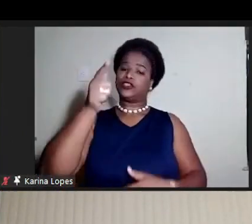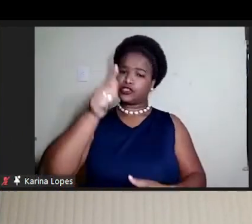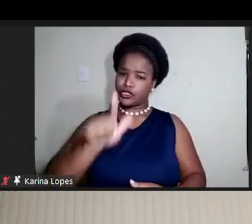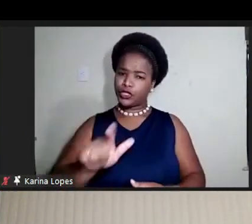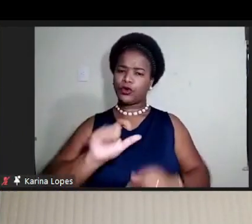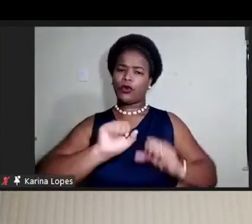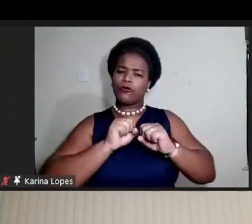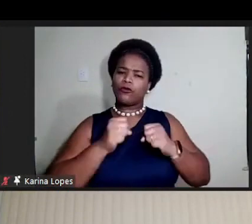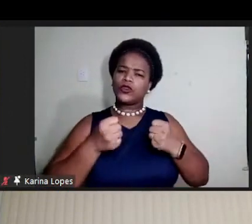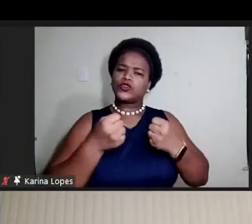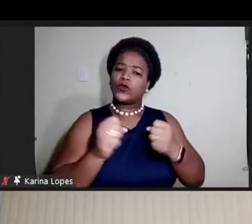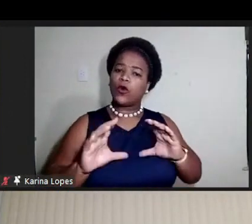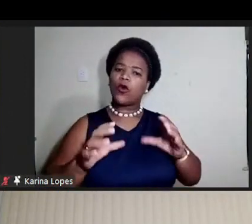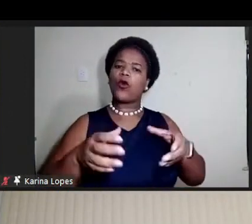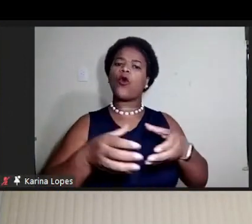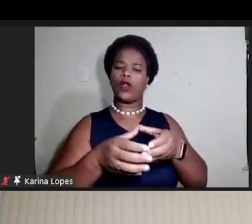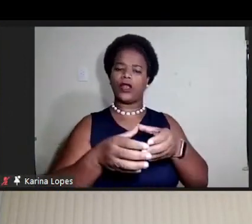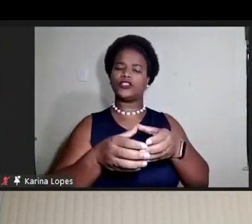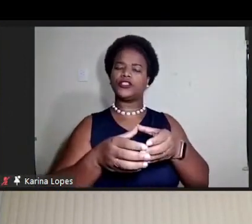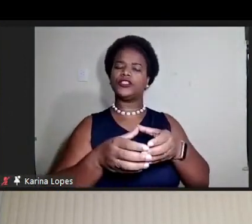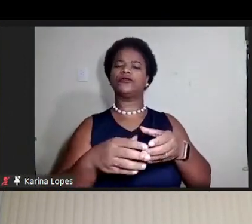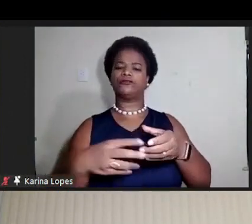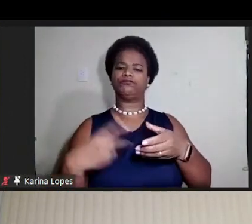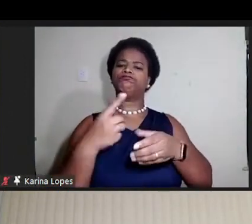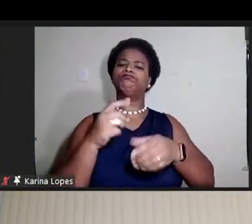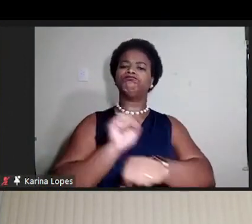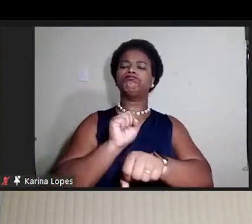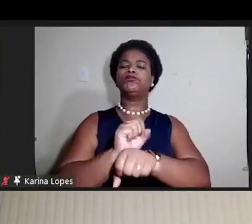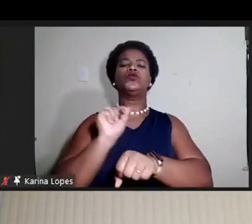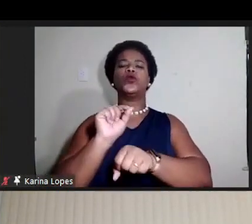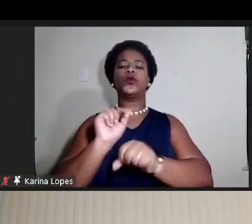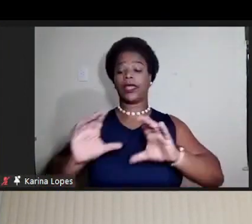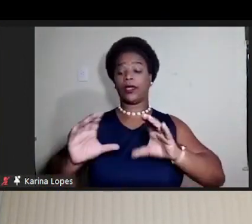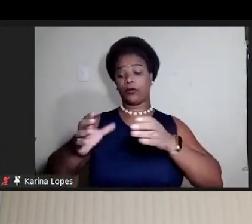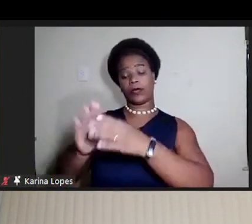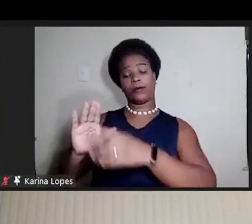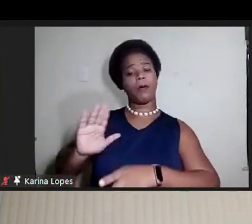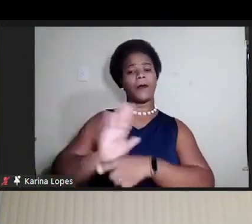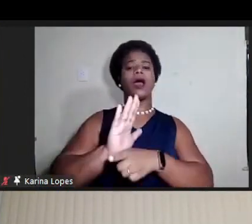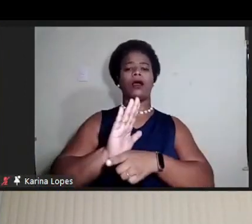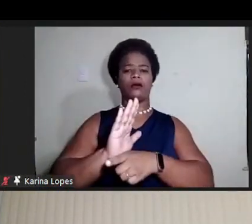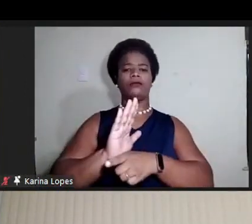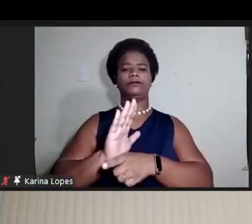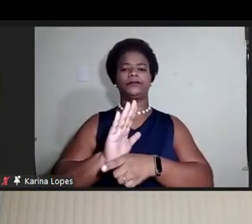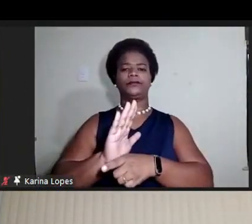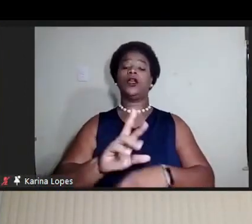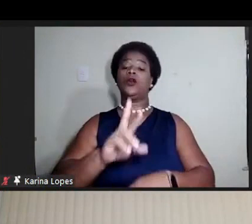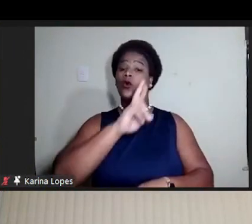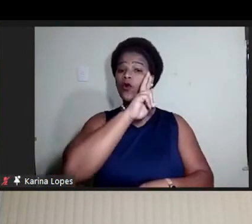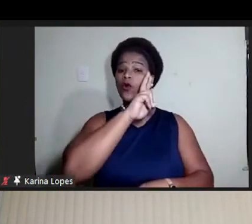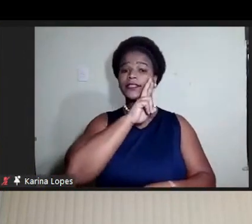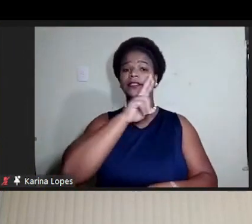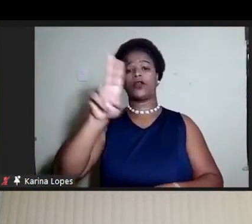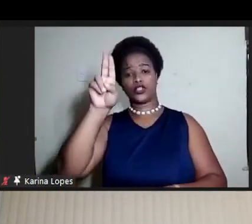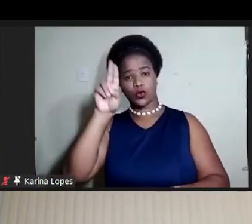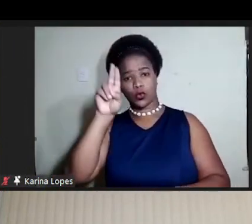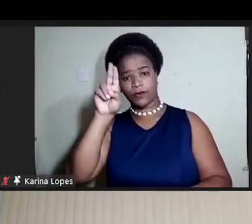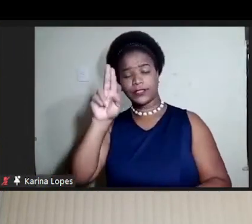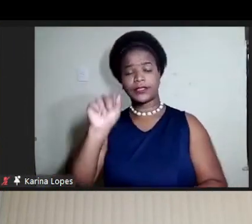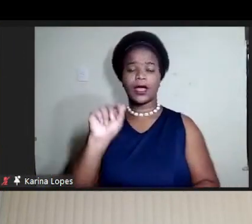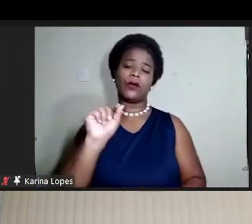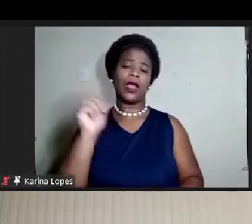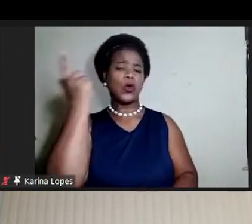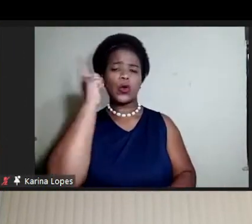coletivo, contando com uma equipe competente de colaboradores, os restaurantes universitários alcançaram excelentes